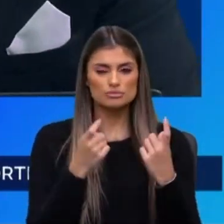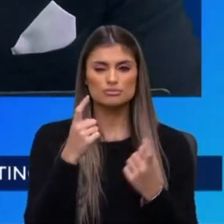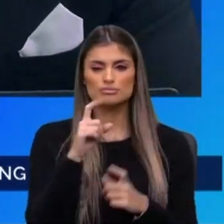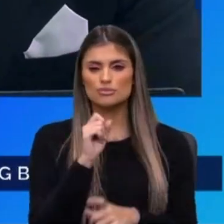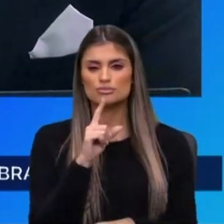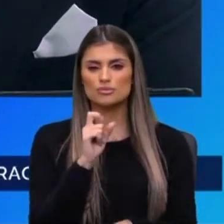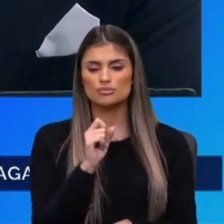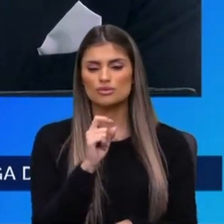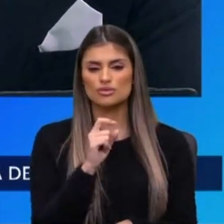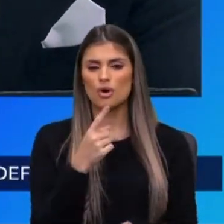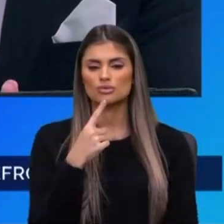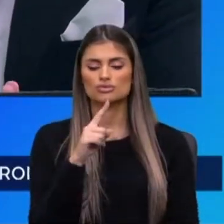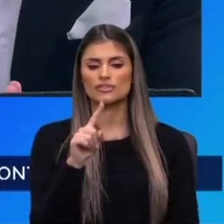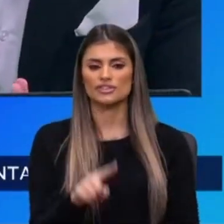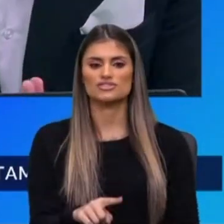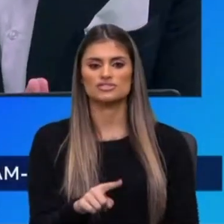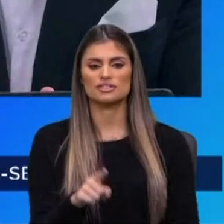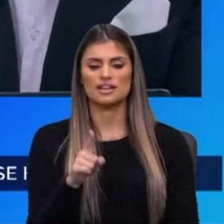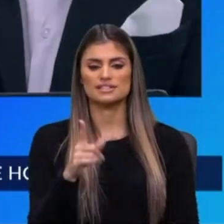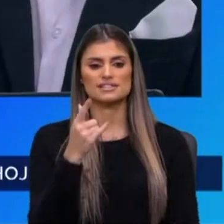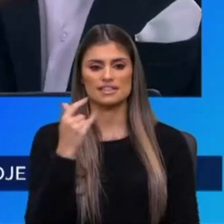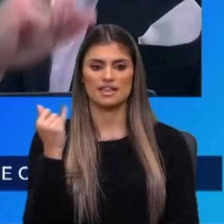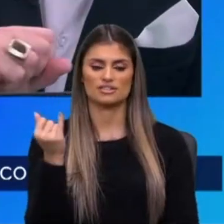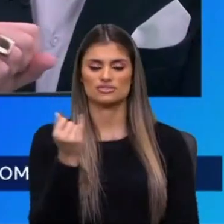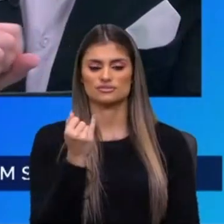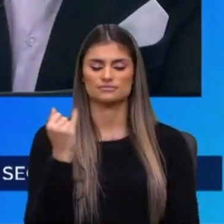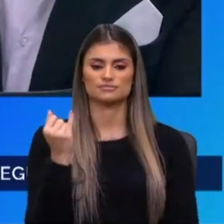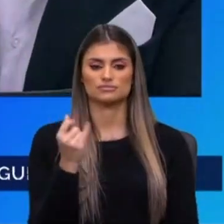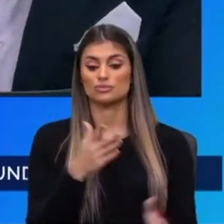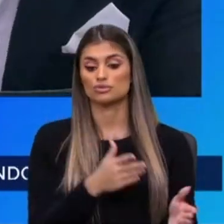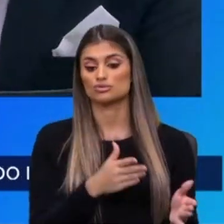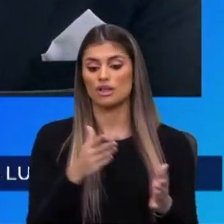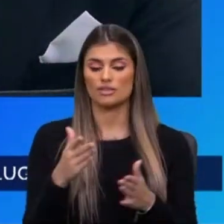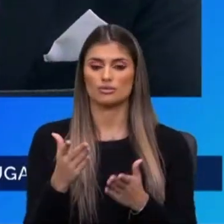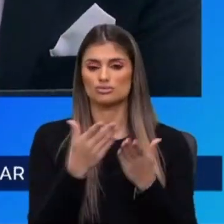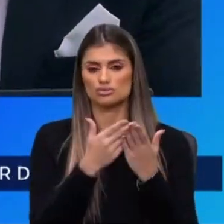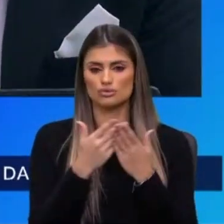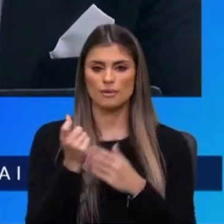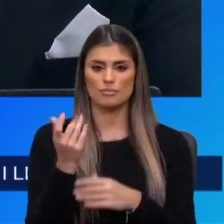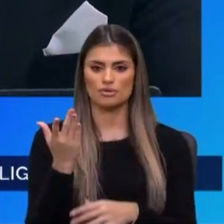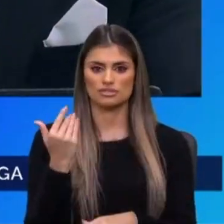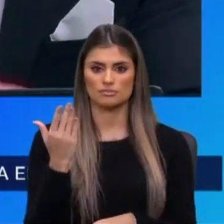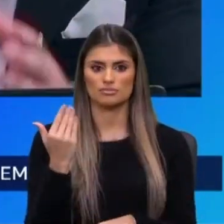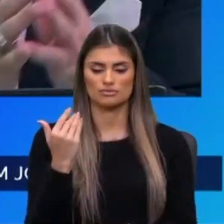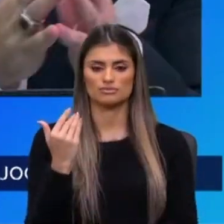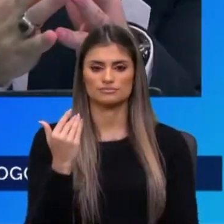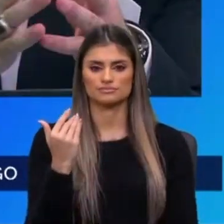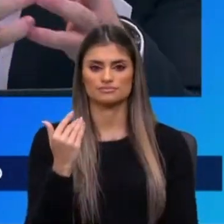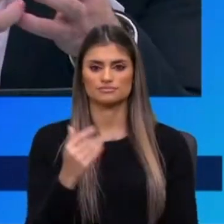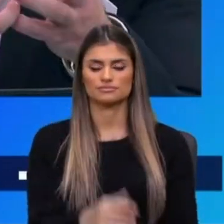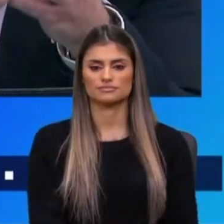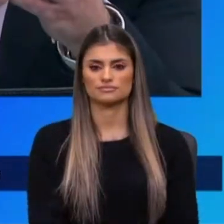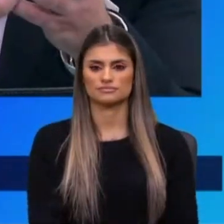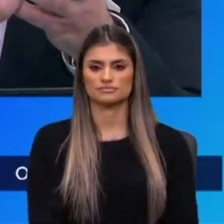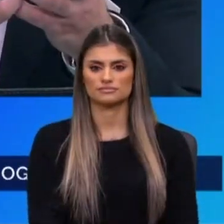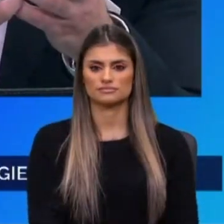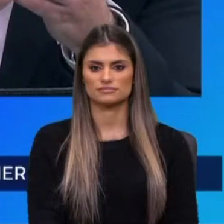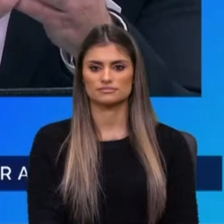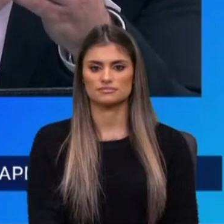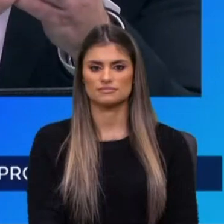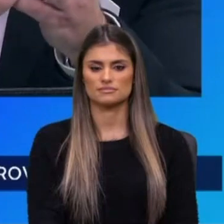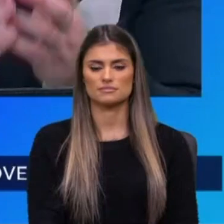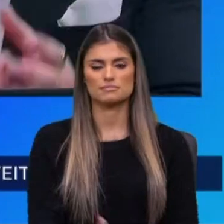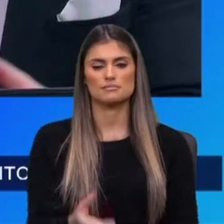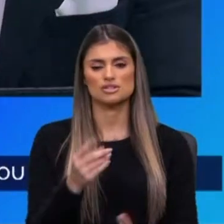que refazer essas ideias. Mas, por outro lado, num estudo recente, muito recente, temos cada vez mais provas